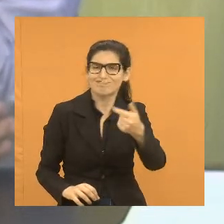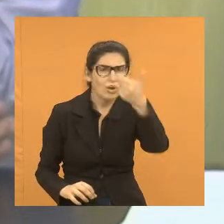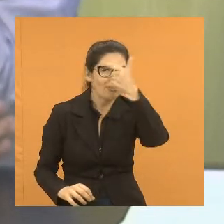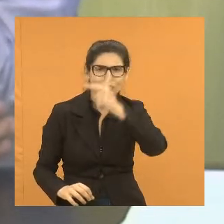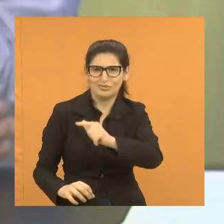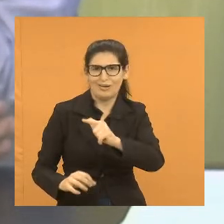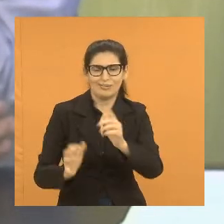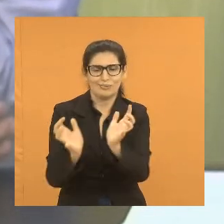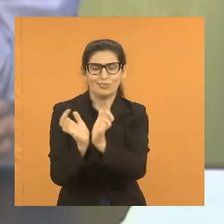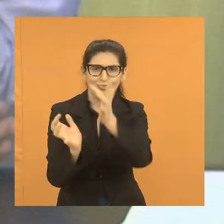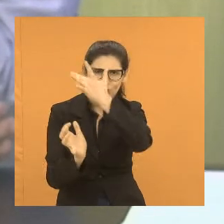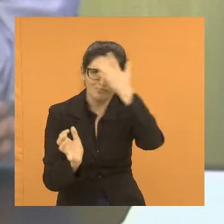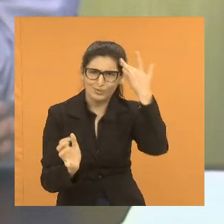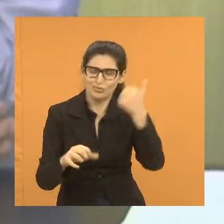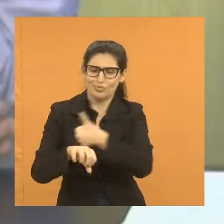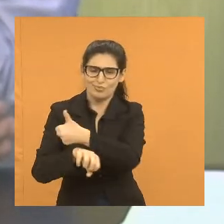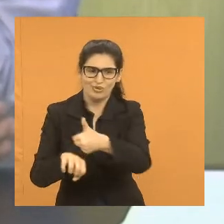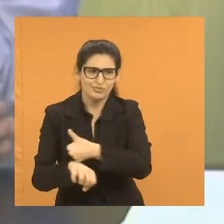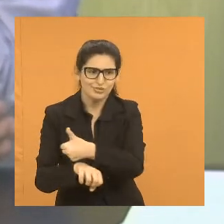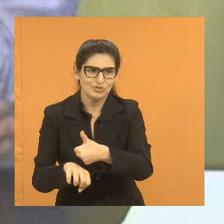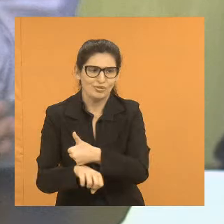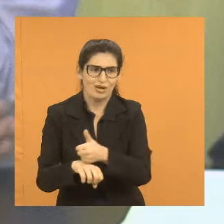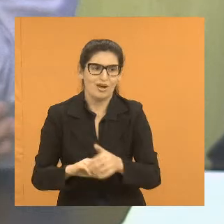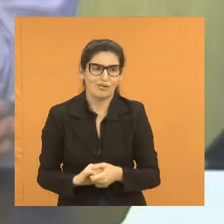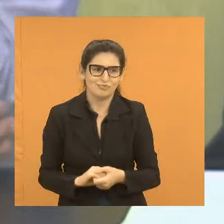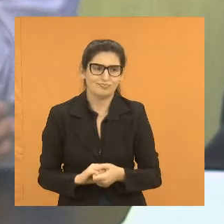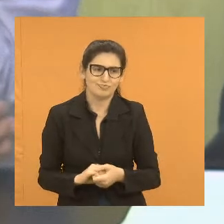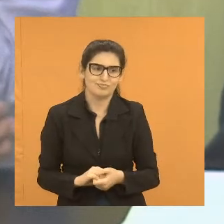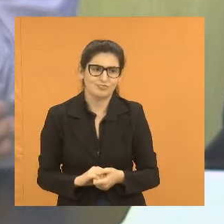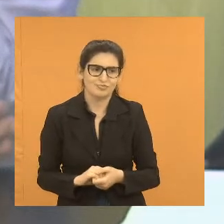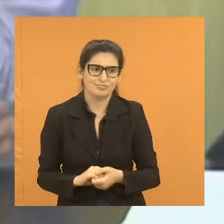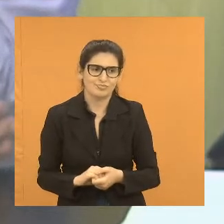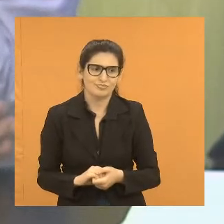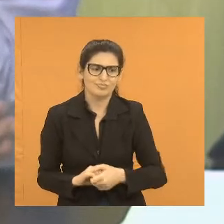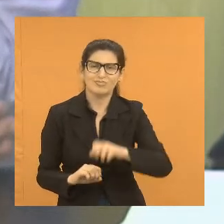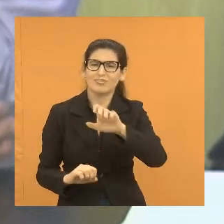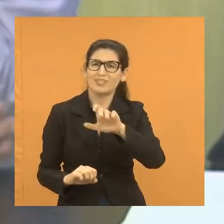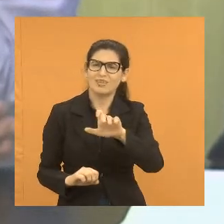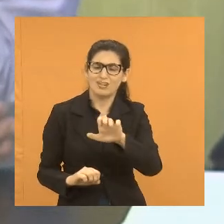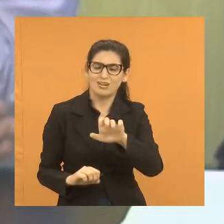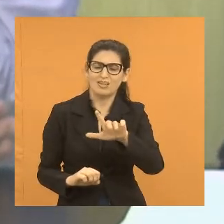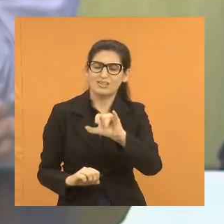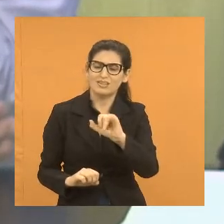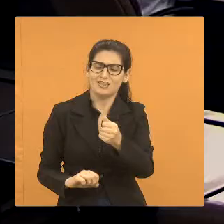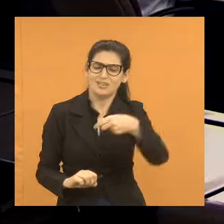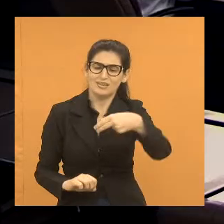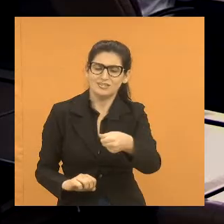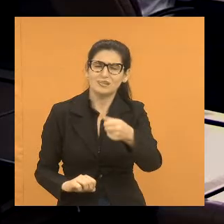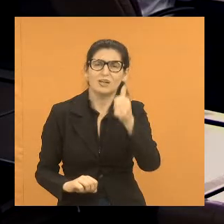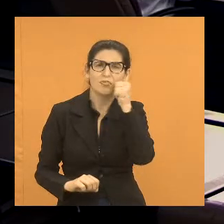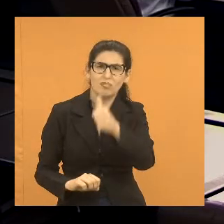estão tendo, que precisa ser visto na hora, né? Eu não sei se a Eliana quer complementar. Cadê a Eliana?